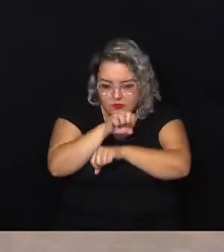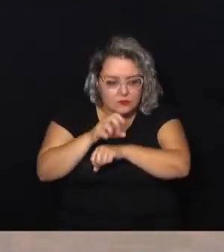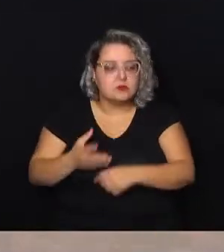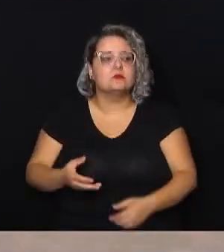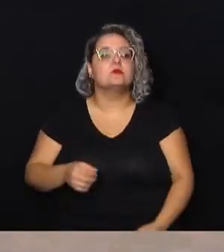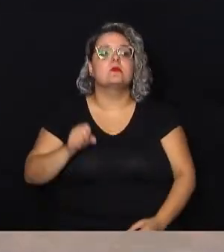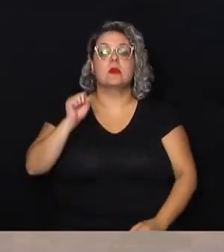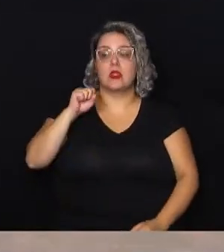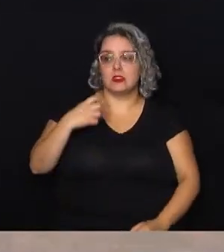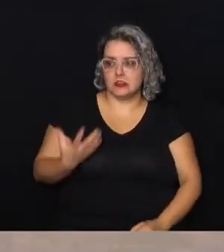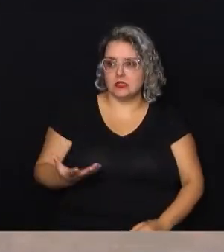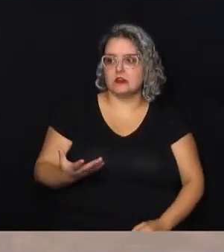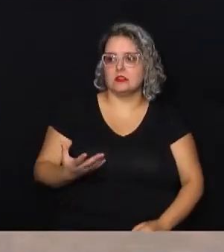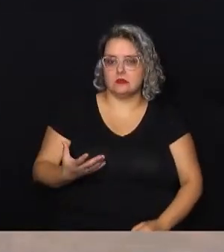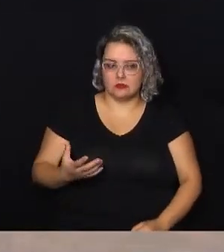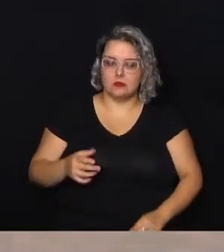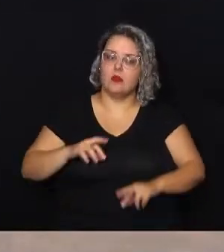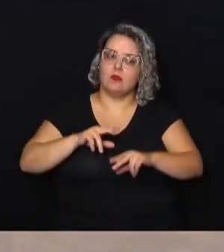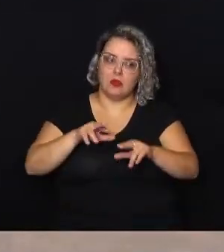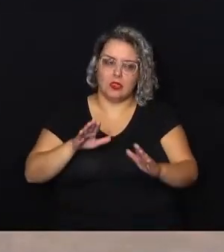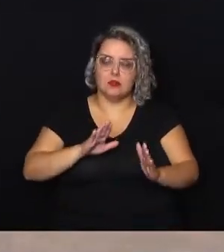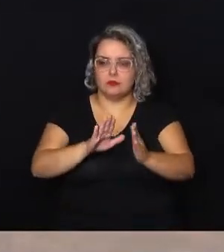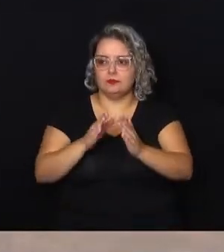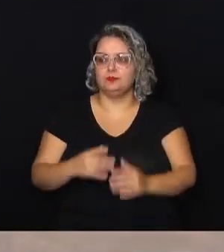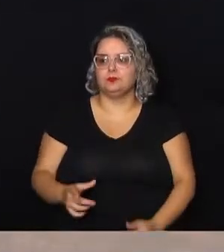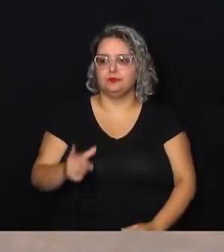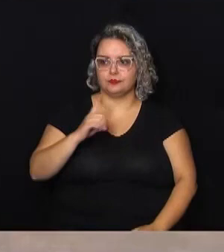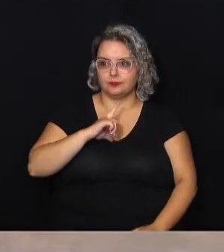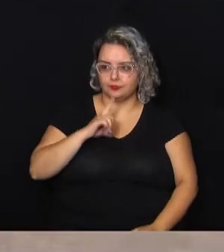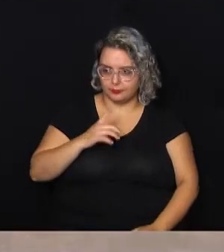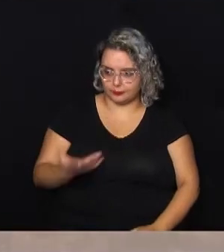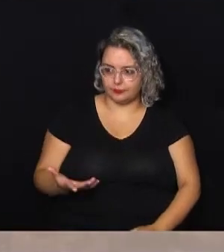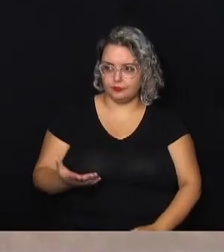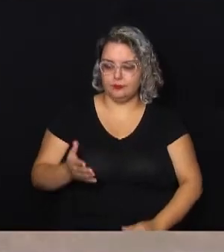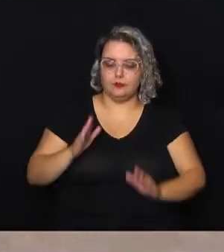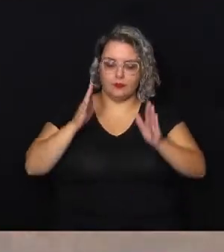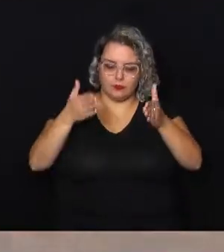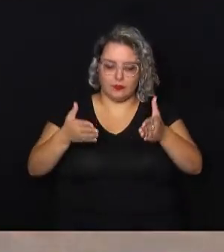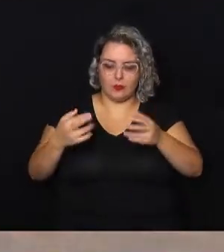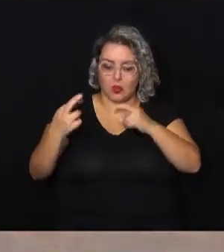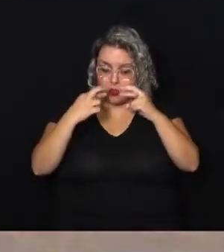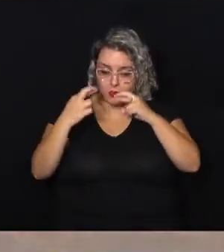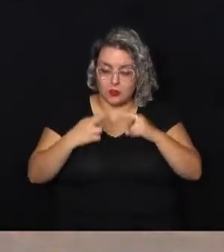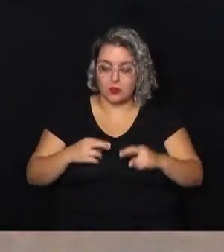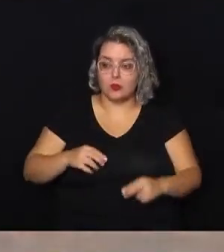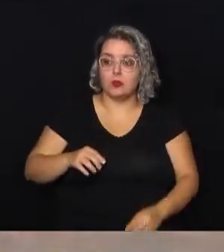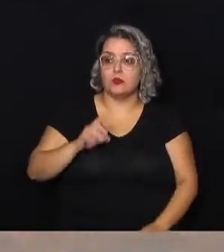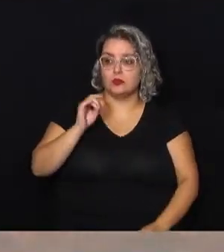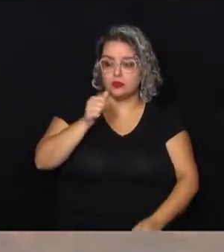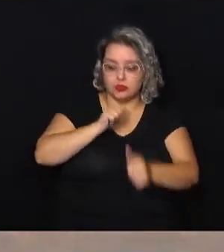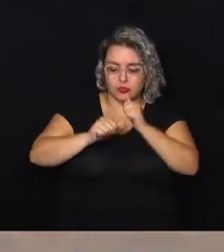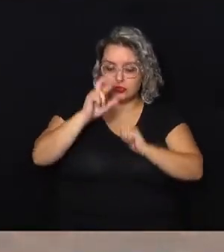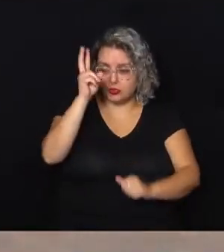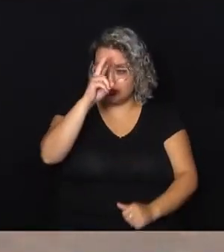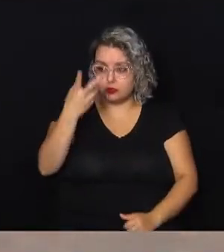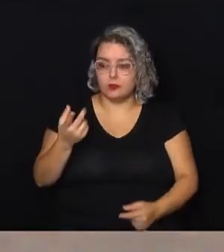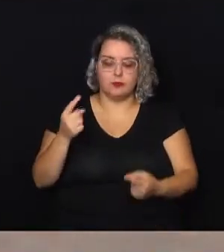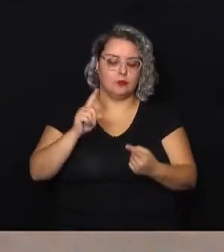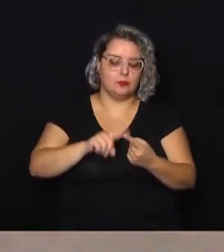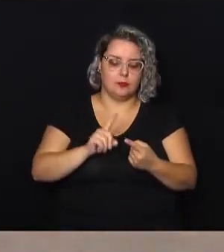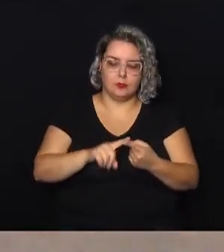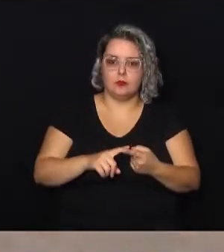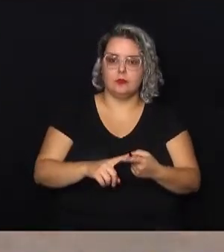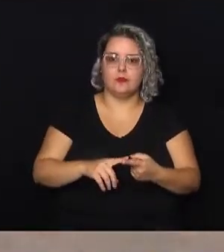frentes, né? Então temos as frentes voltadas à fiscalização de alcoolemia, né? Nas quais o efetivo está